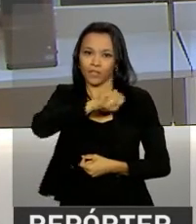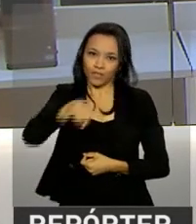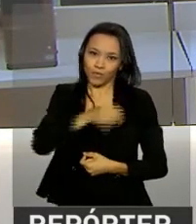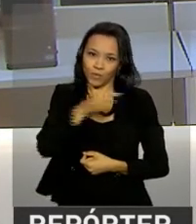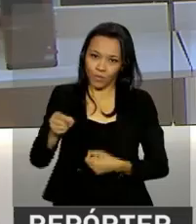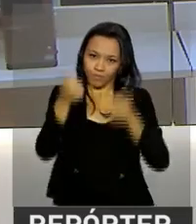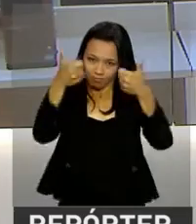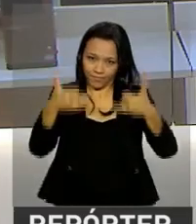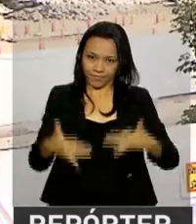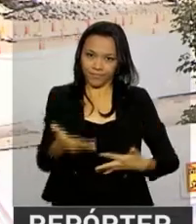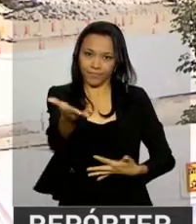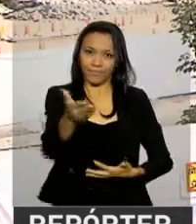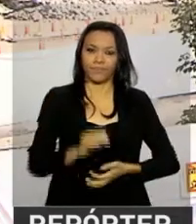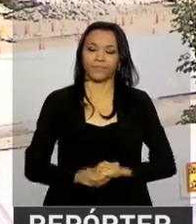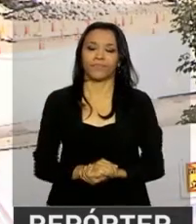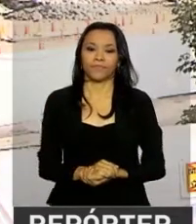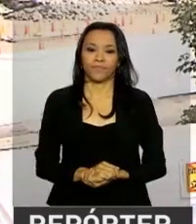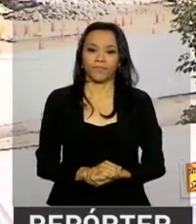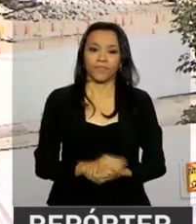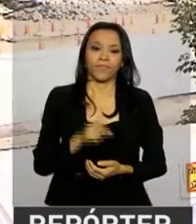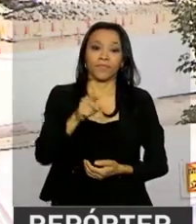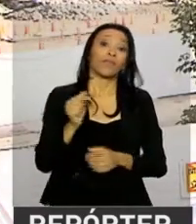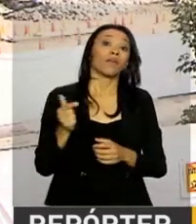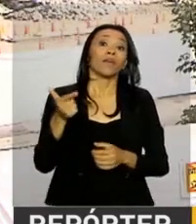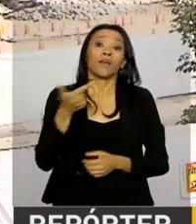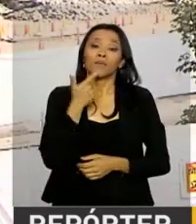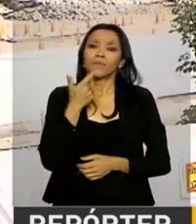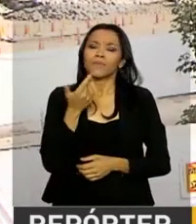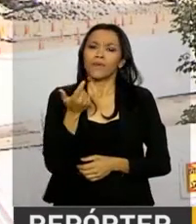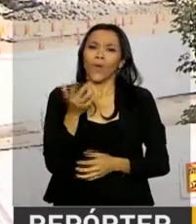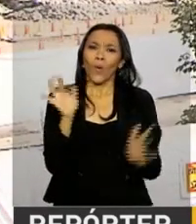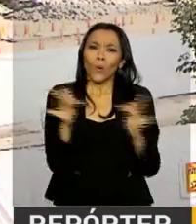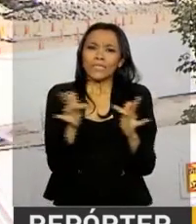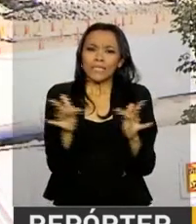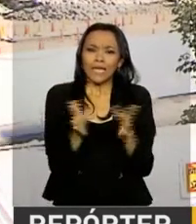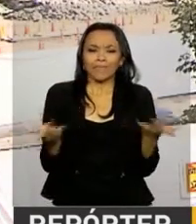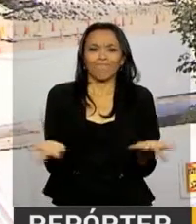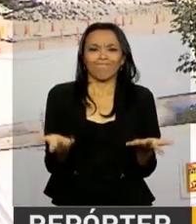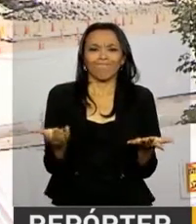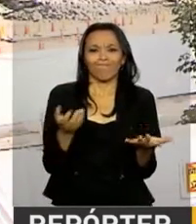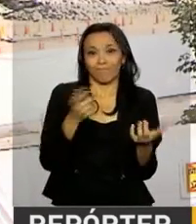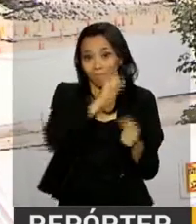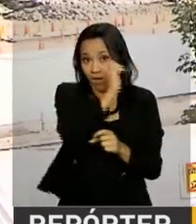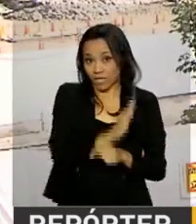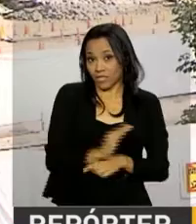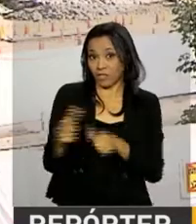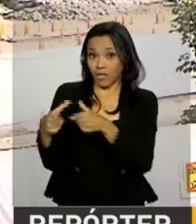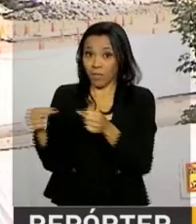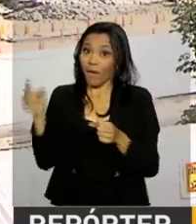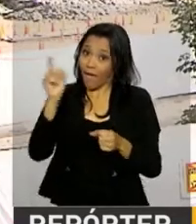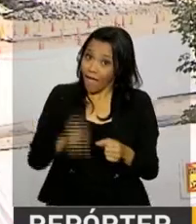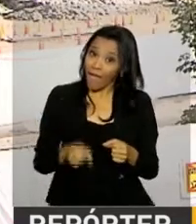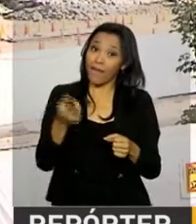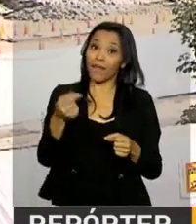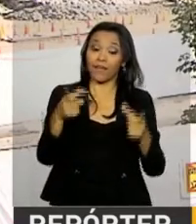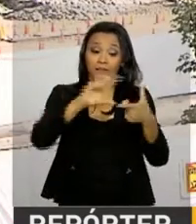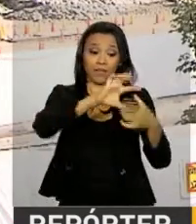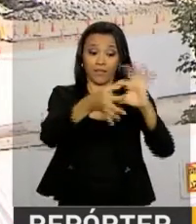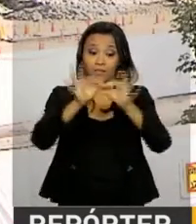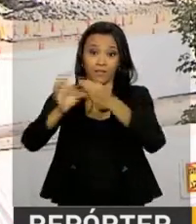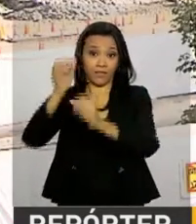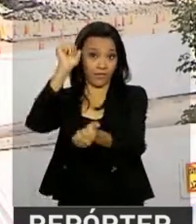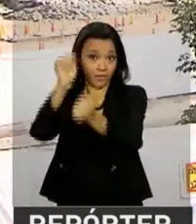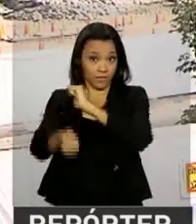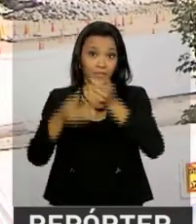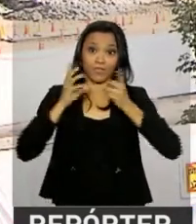neto o ponto mais recente de contato entre brasil e japão são as olimpíadas e paraolimpíadas